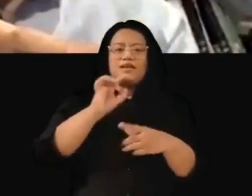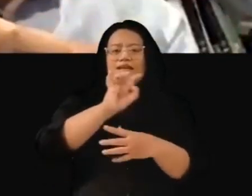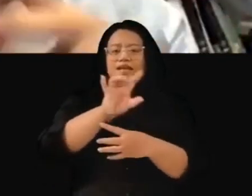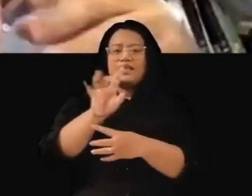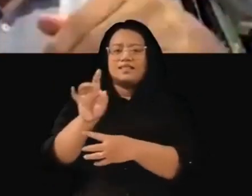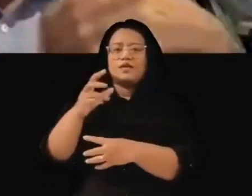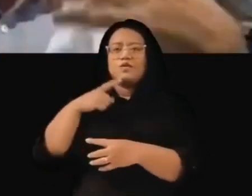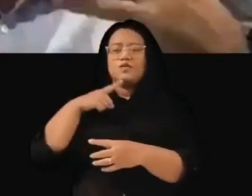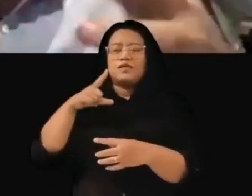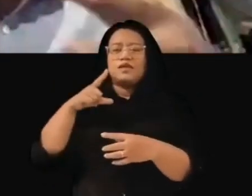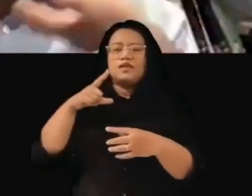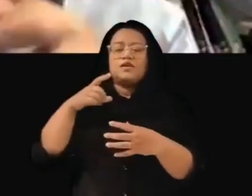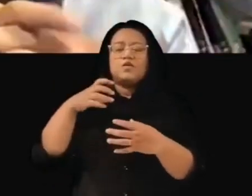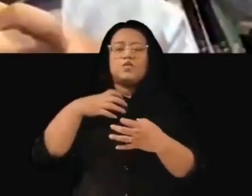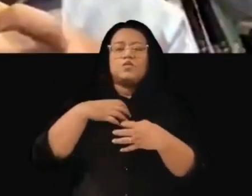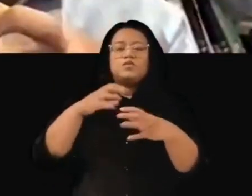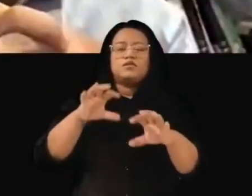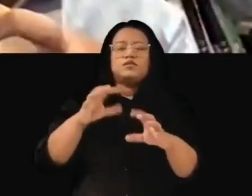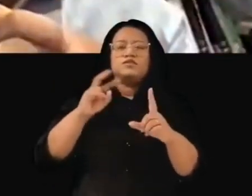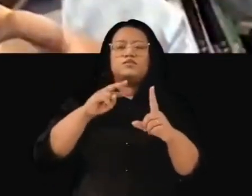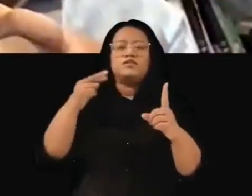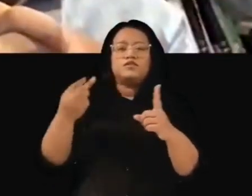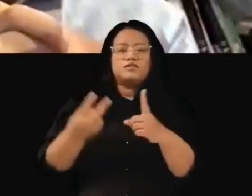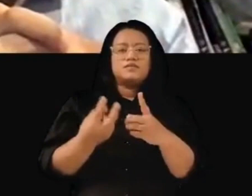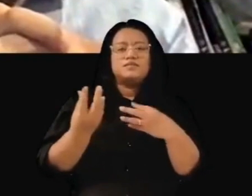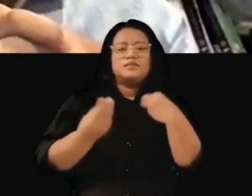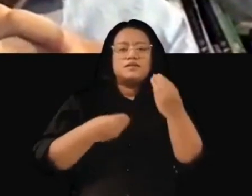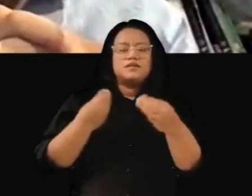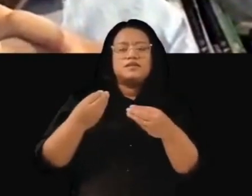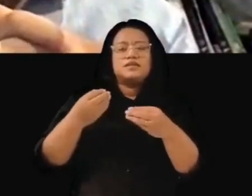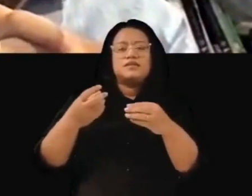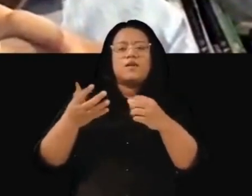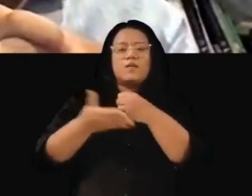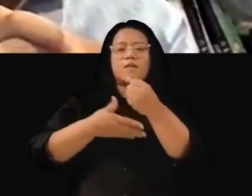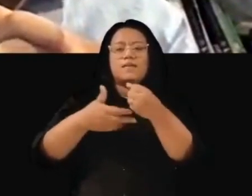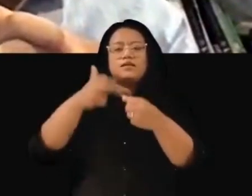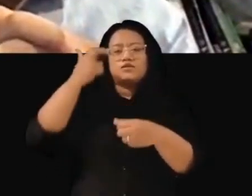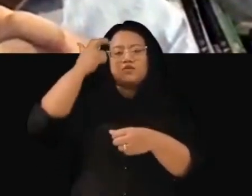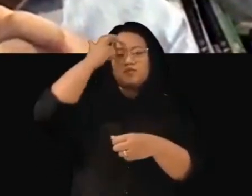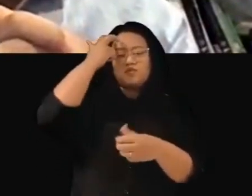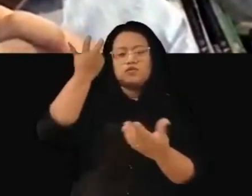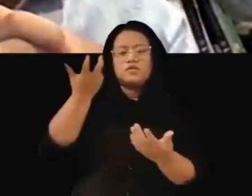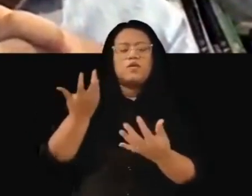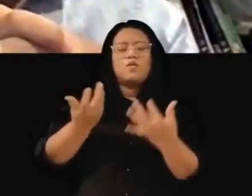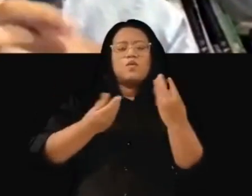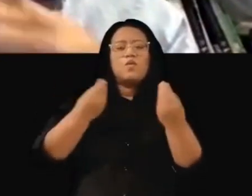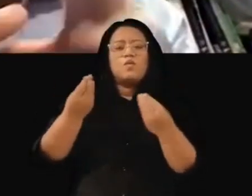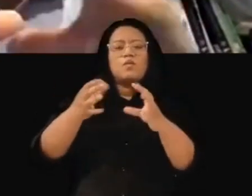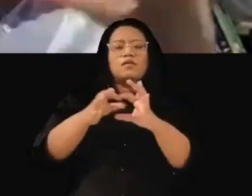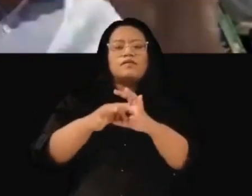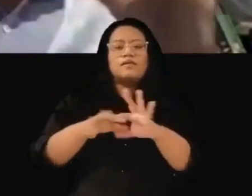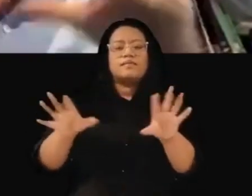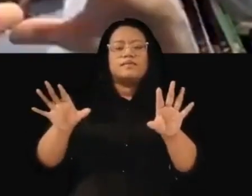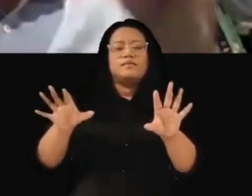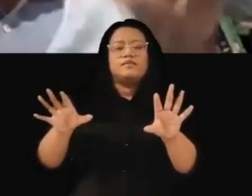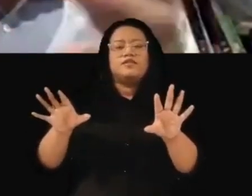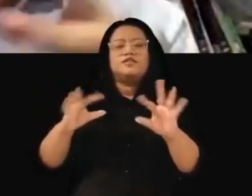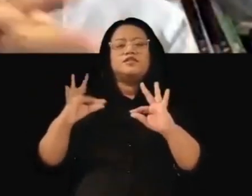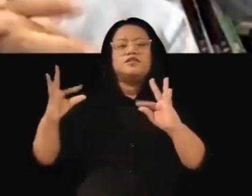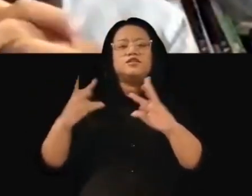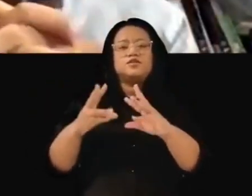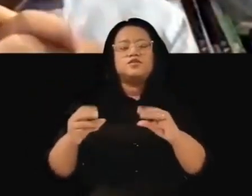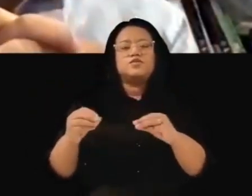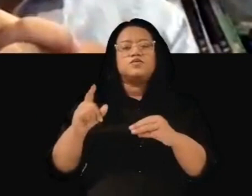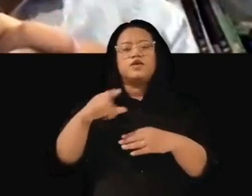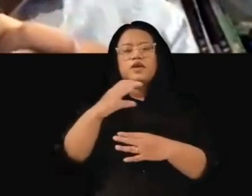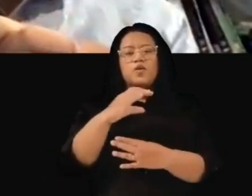olhar o ambiente, tem uma base cultural que está posta, como é que nós vamos permitir, né, que isso tudo seja